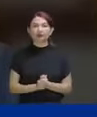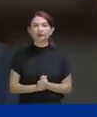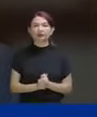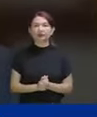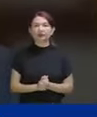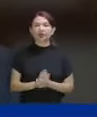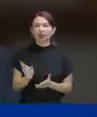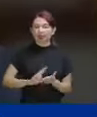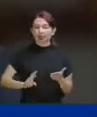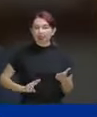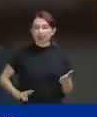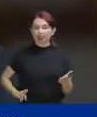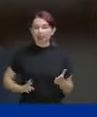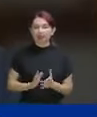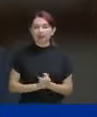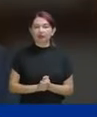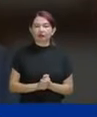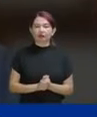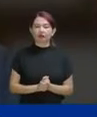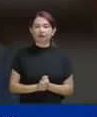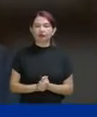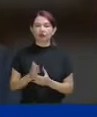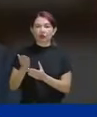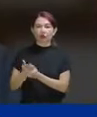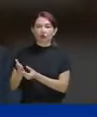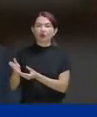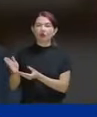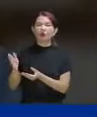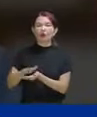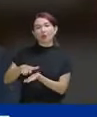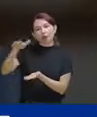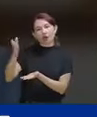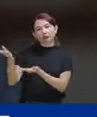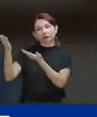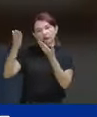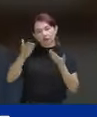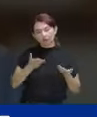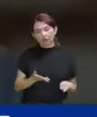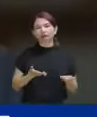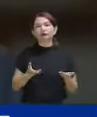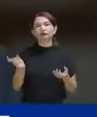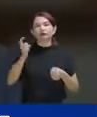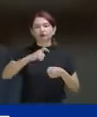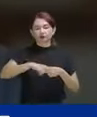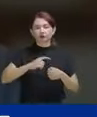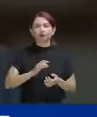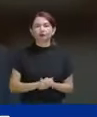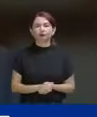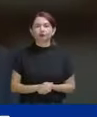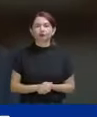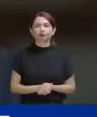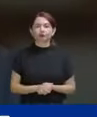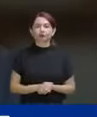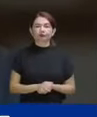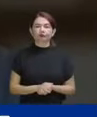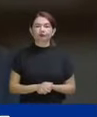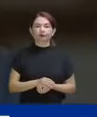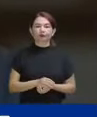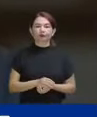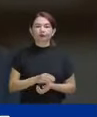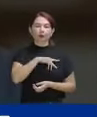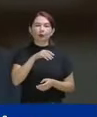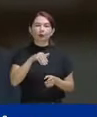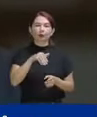conforme relatado, Foco na juíza Paola Santos. Para análise dos fundamentos recursais do artigo 37, né? Então, o Ministério